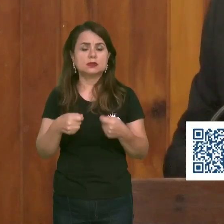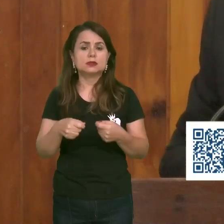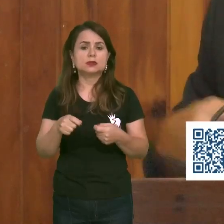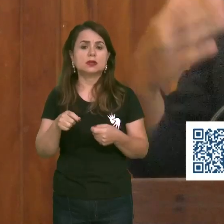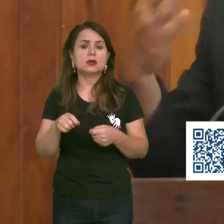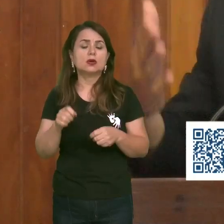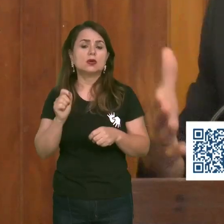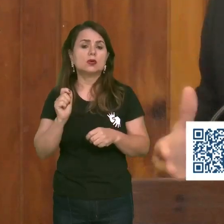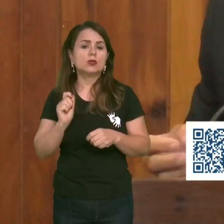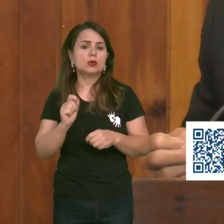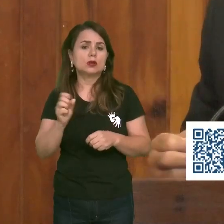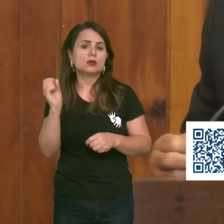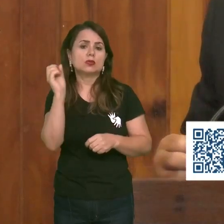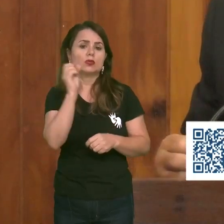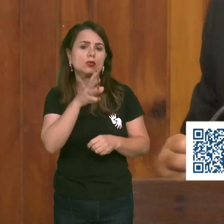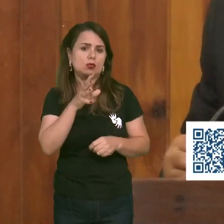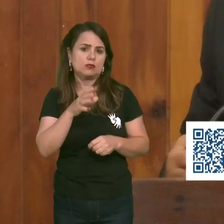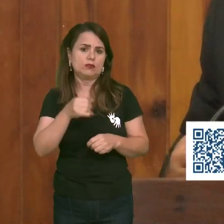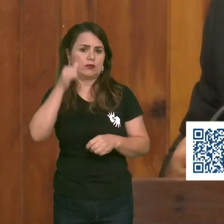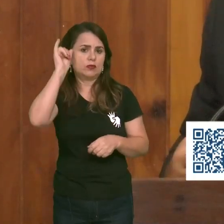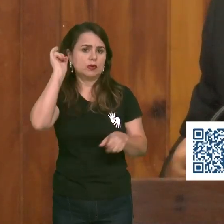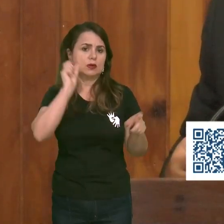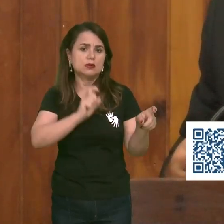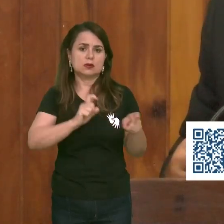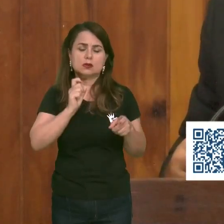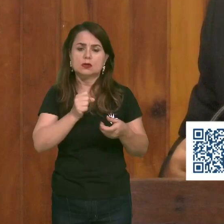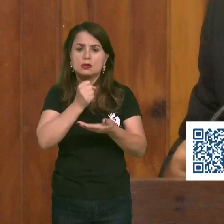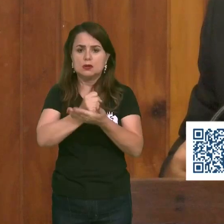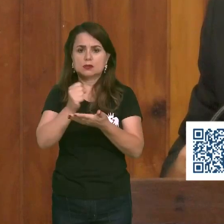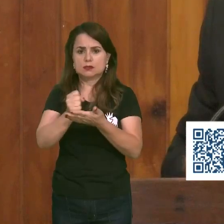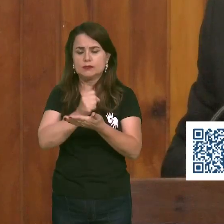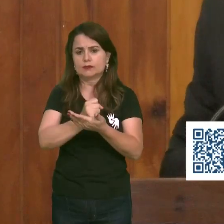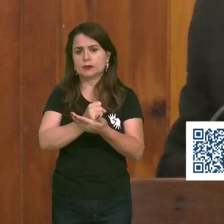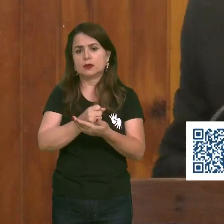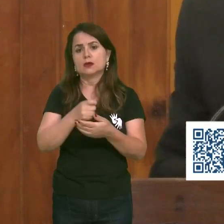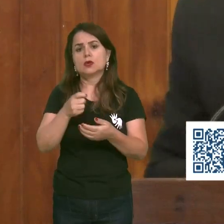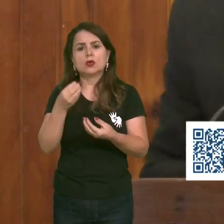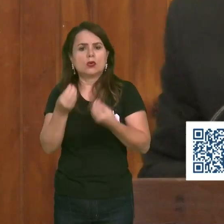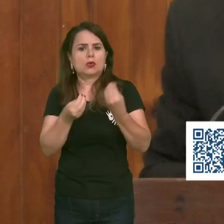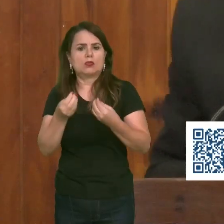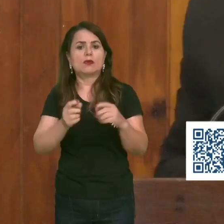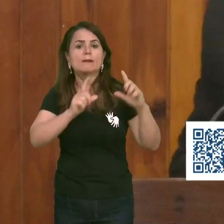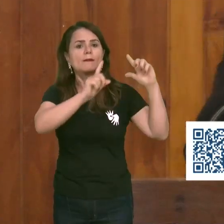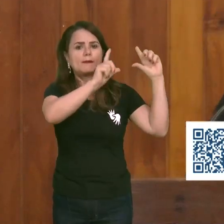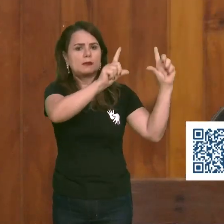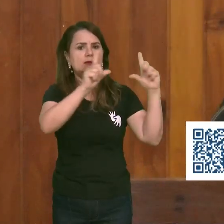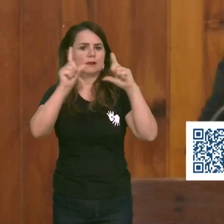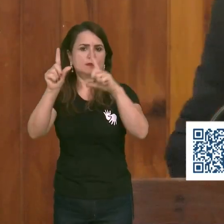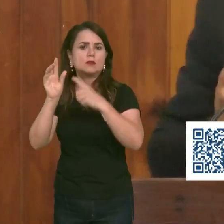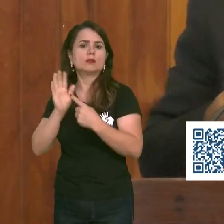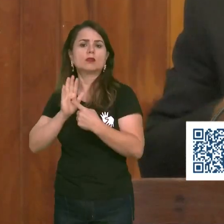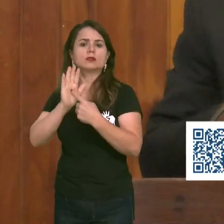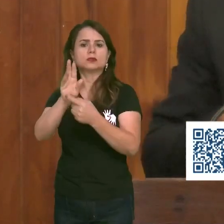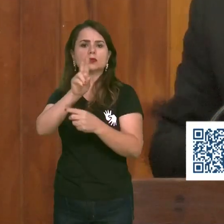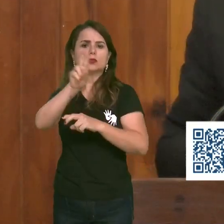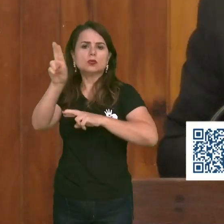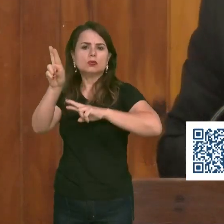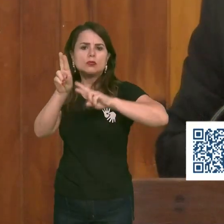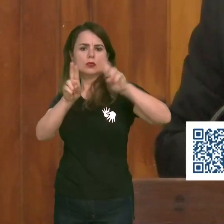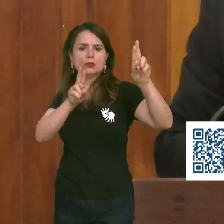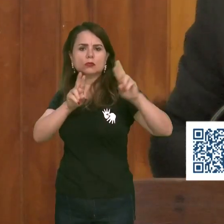atualizadas várias propriedades aí estão sem suas placas de identificação e isso vem